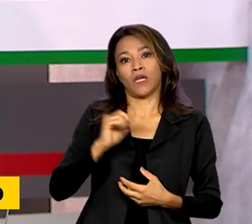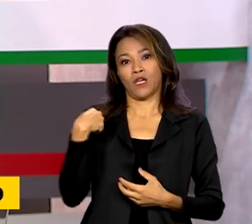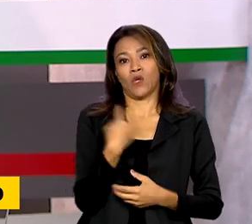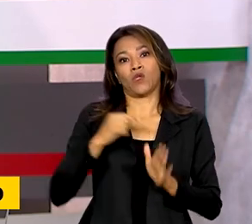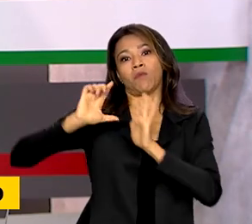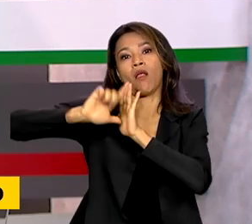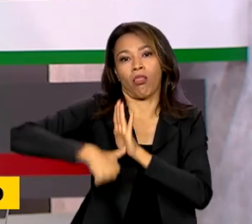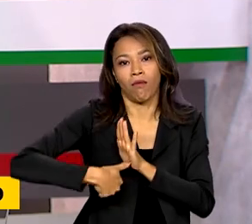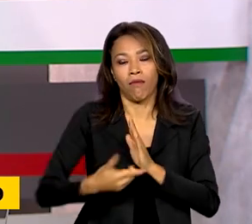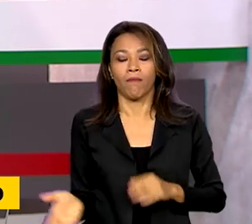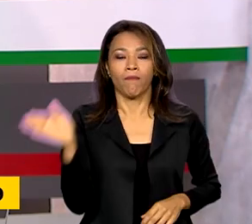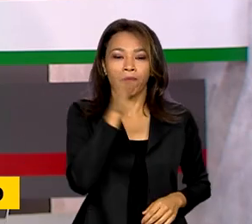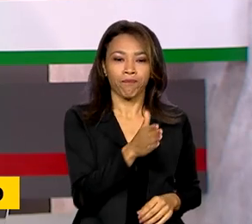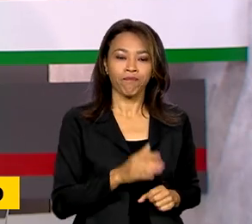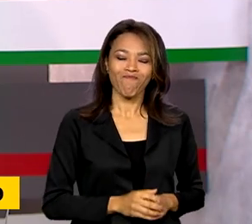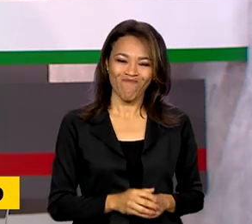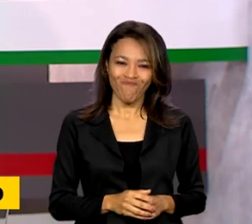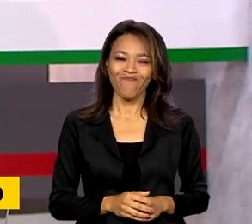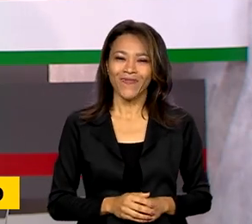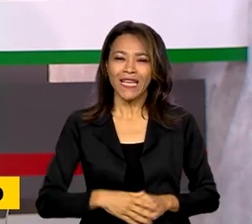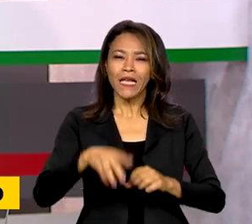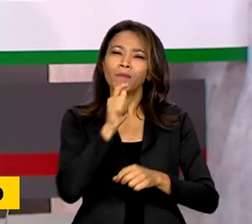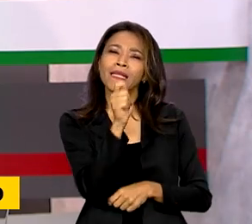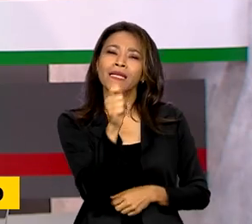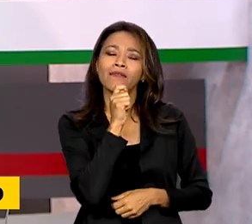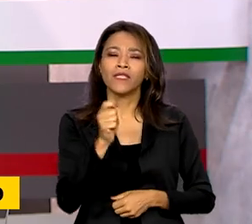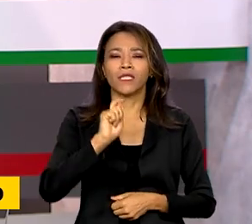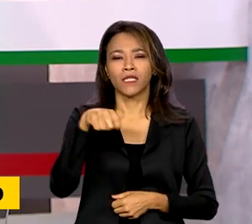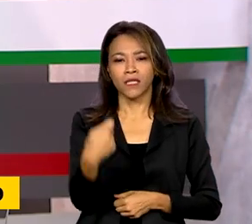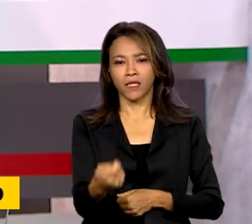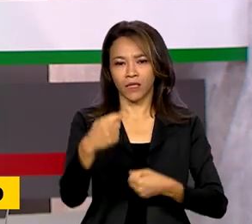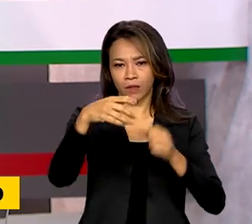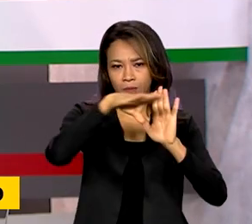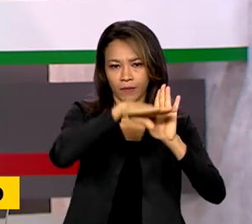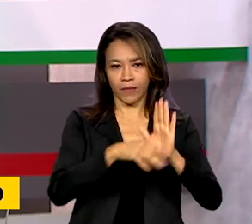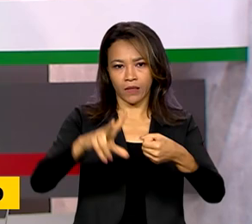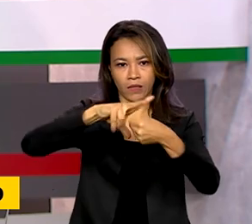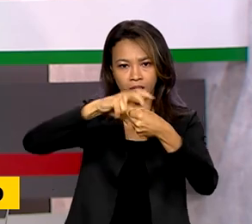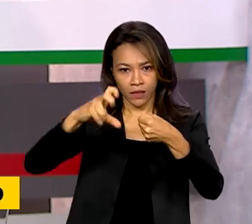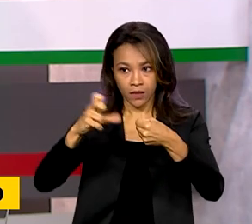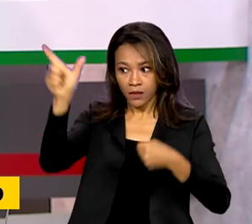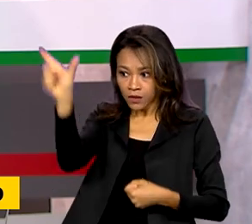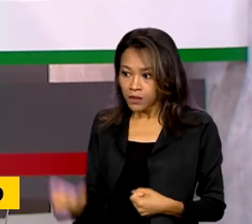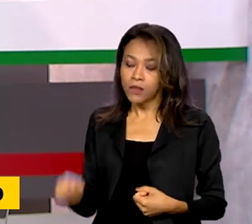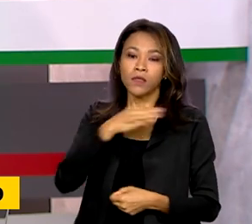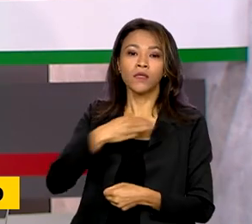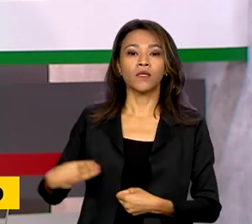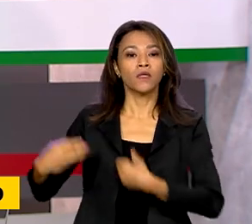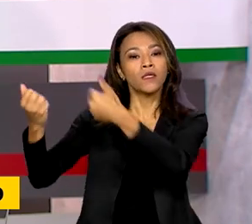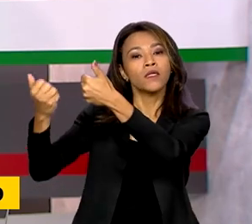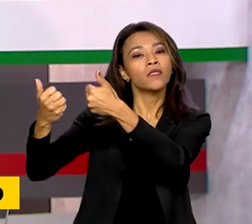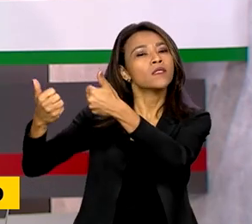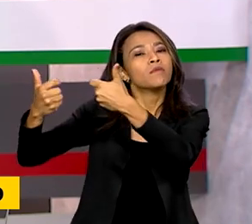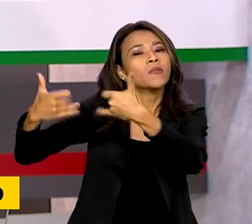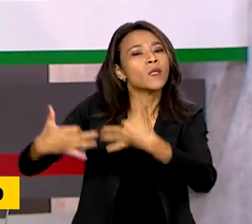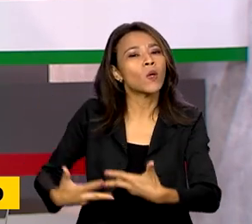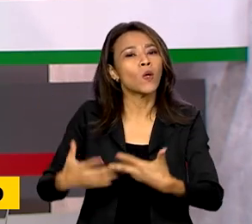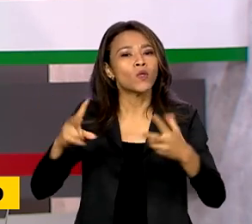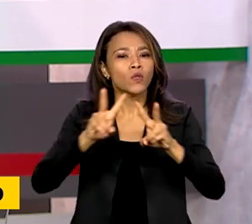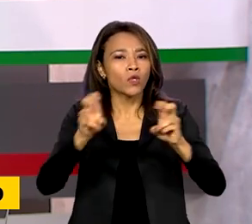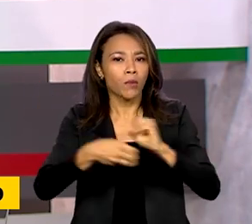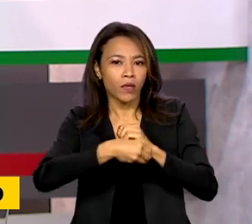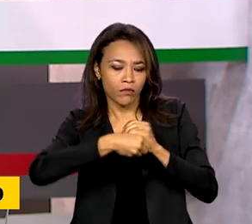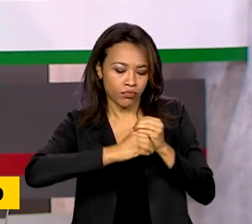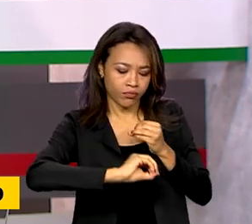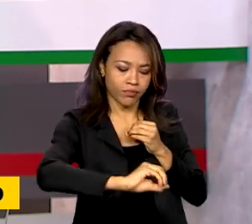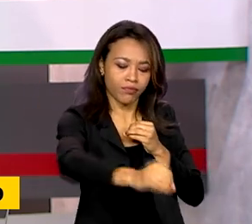em entrevista ao programa A Voz do Brasil o ministro da cidades falou sobre os investimentos em saneamento básico com